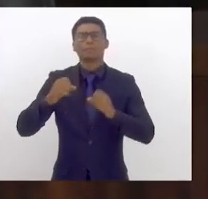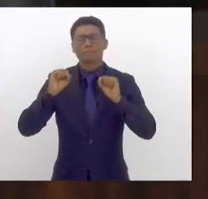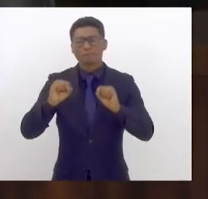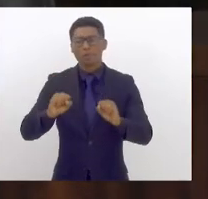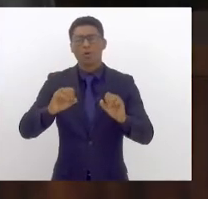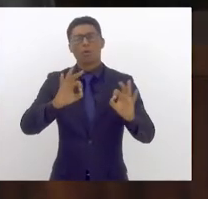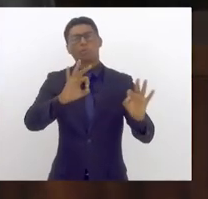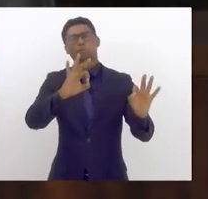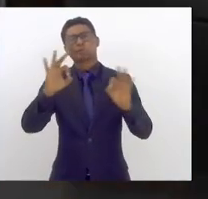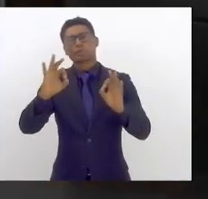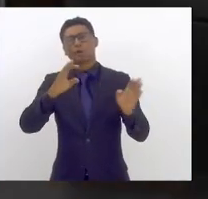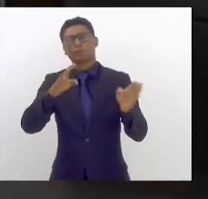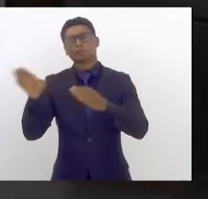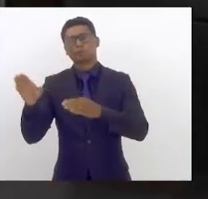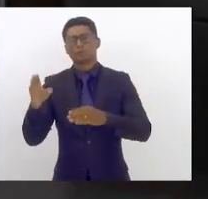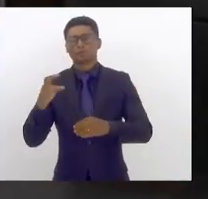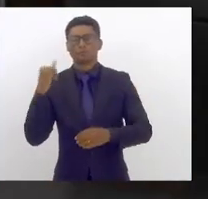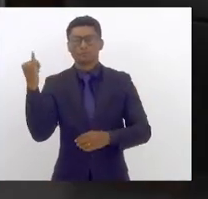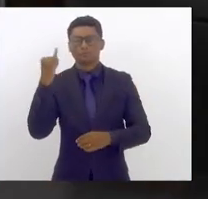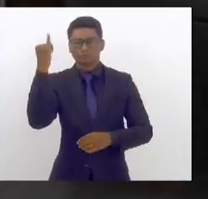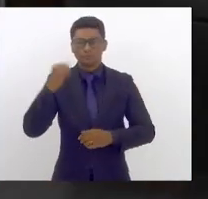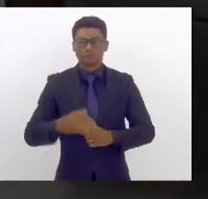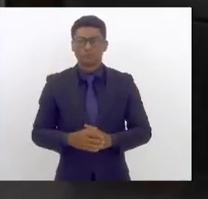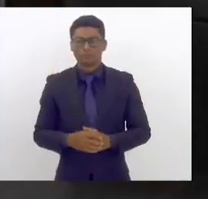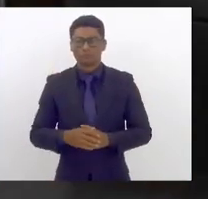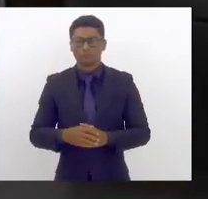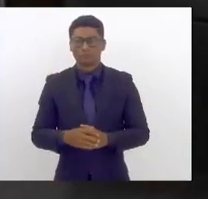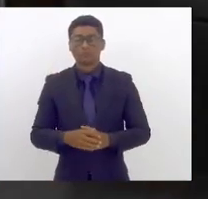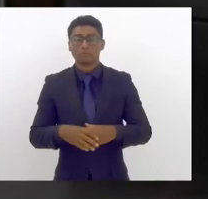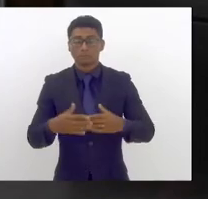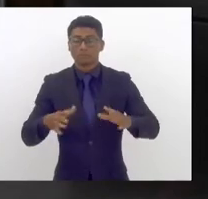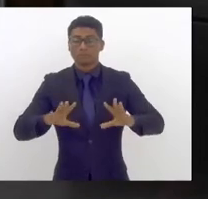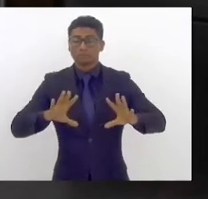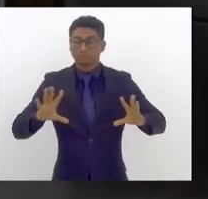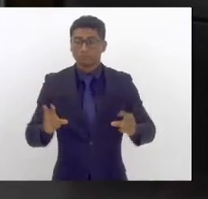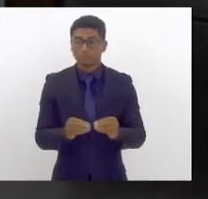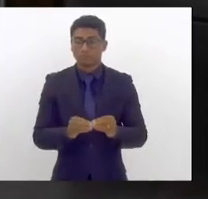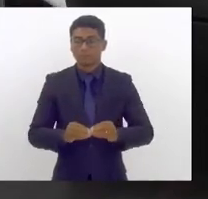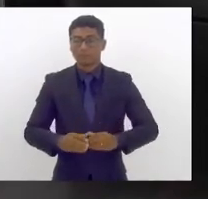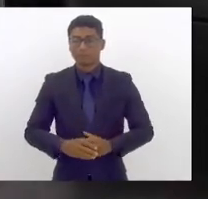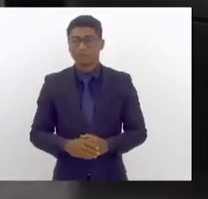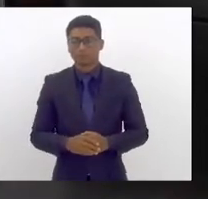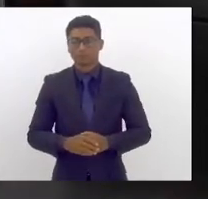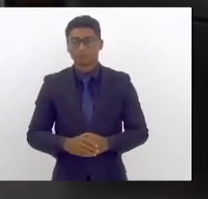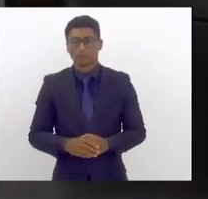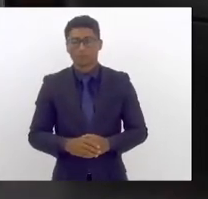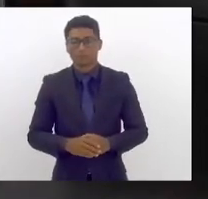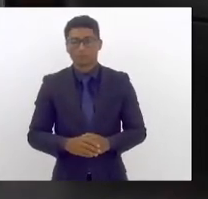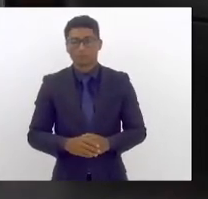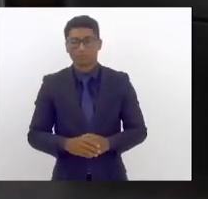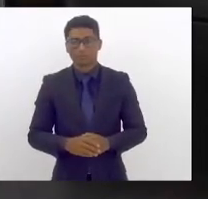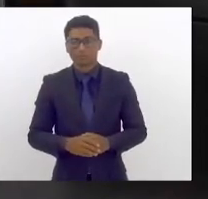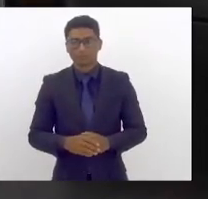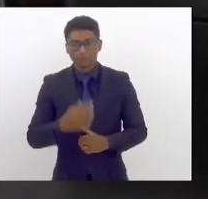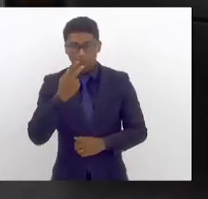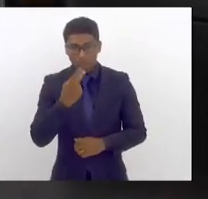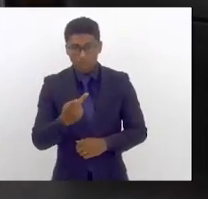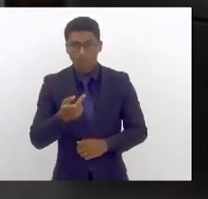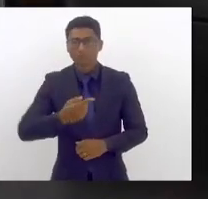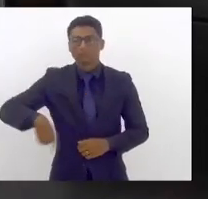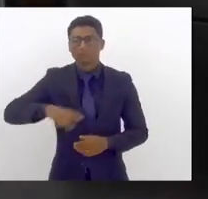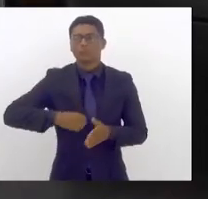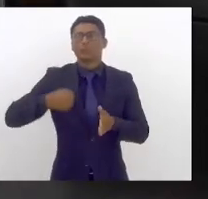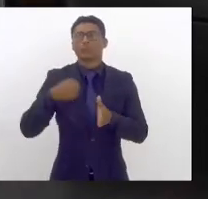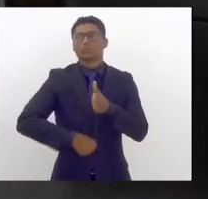pode ter acesso isso é muito importante e aí finalizando Rejane dizer que nós juntamos